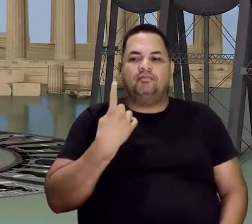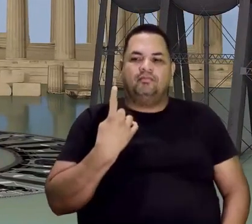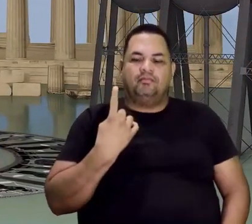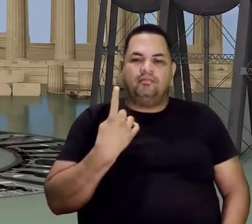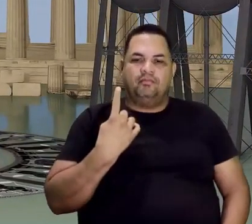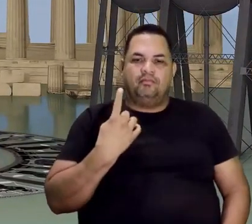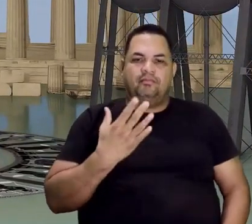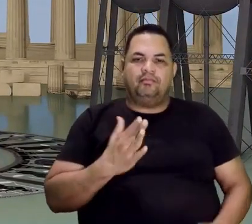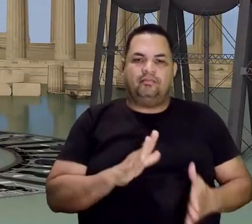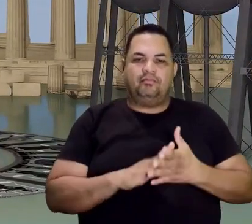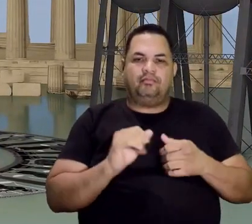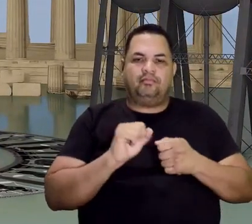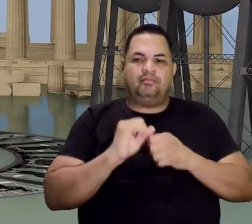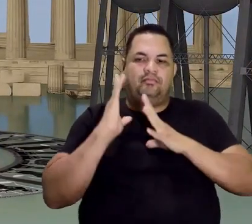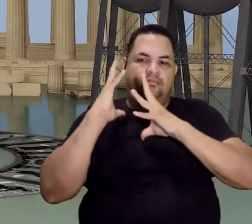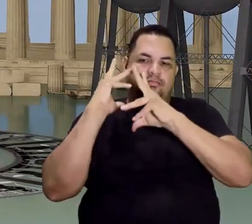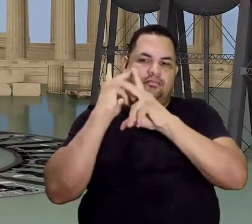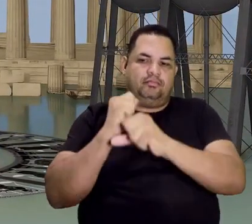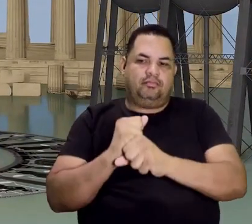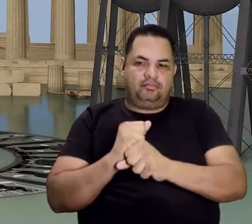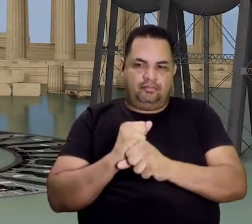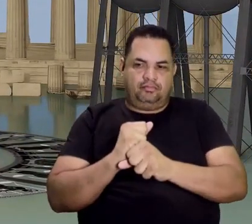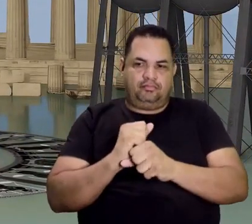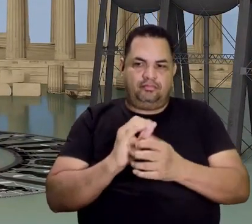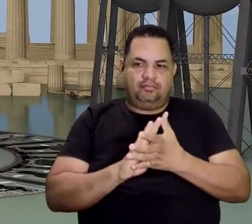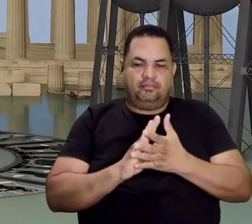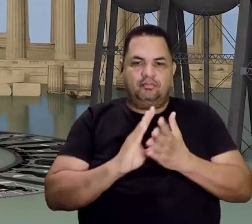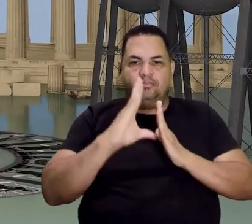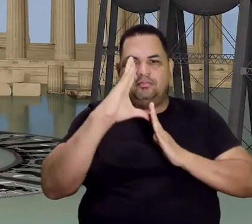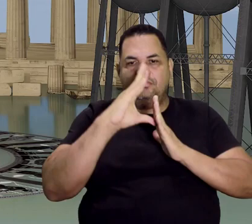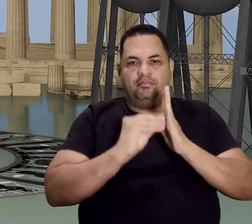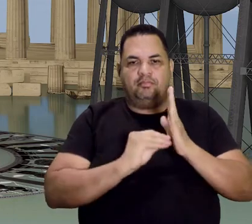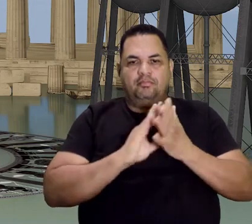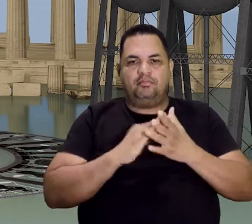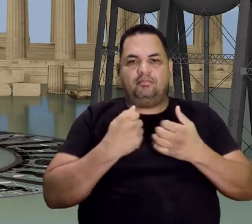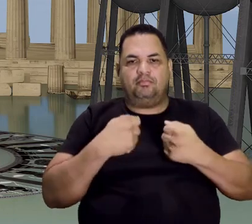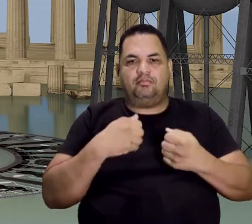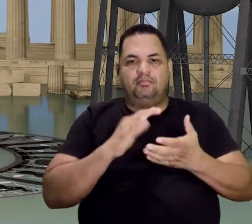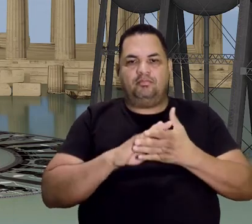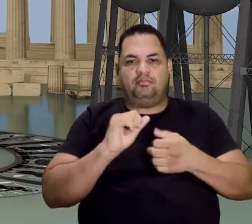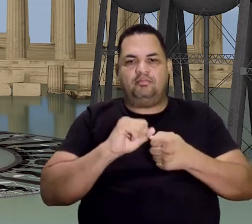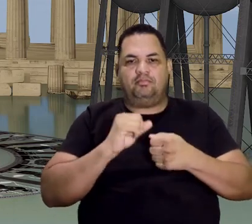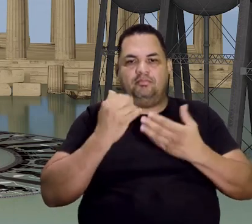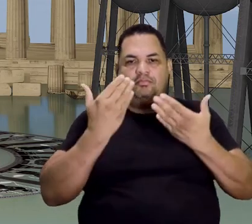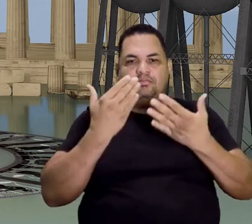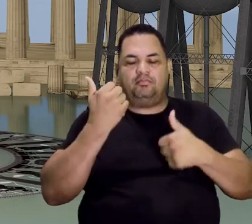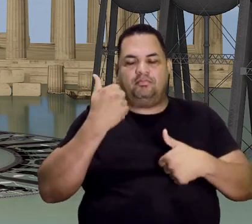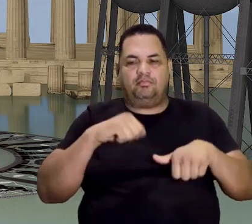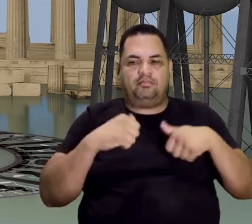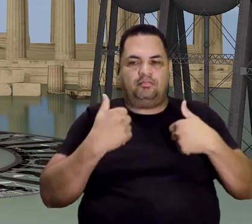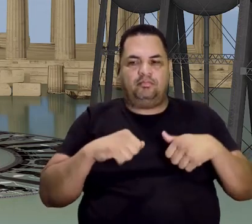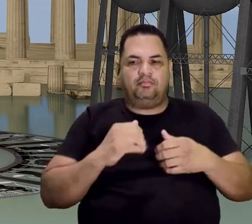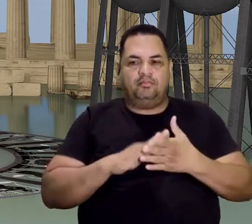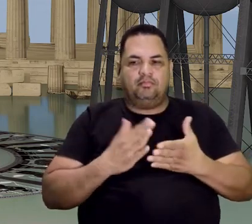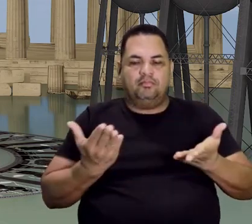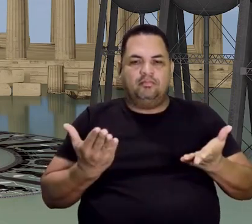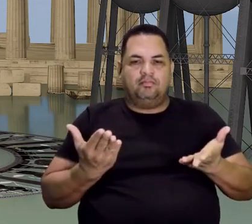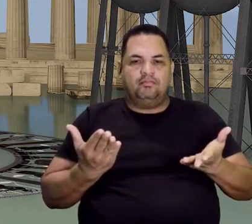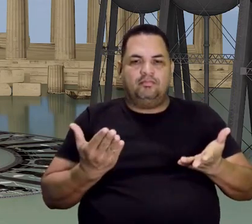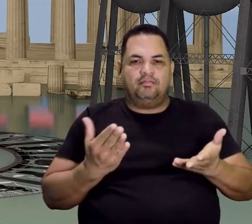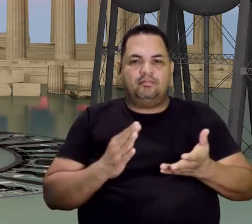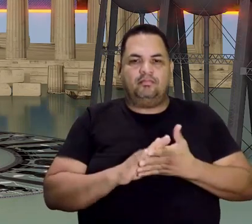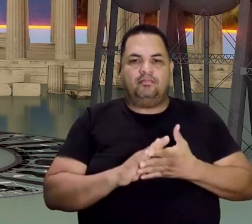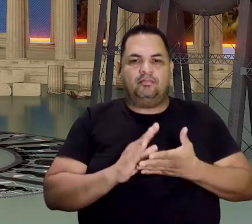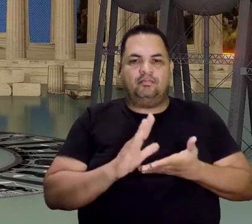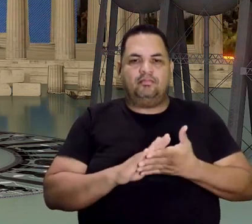1. Agora vocês vão fazer uma revisão, né, do conteúdo para que vocês possam fazer depois uma avaliação. Essa avaliação